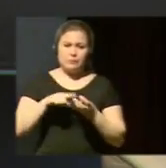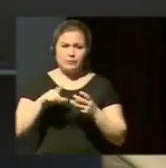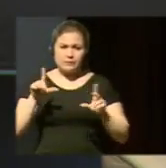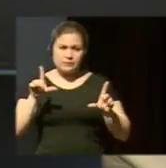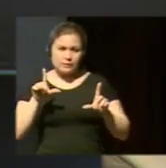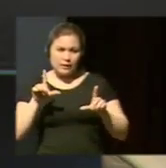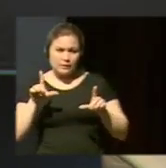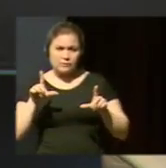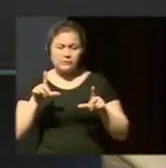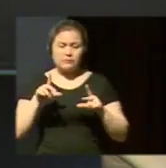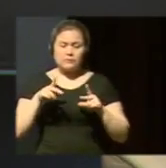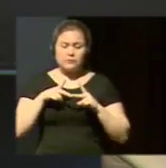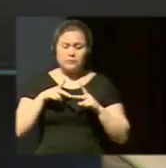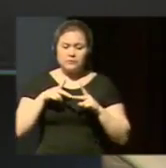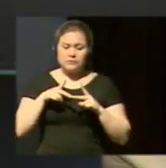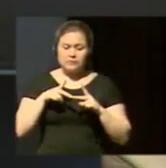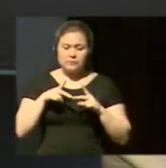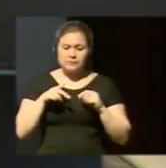televisão particular,